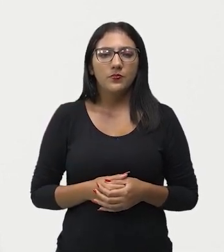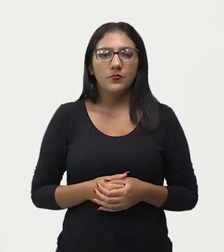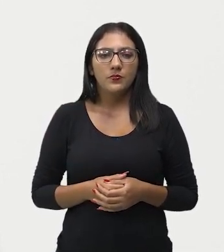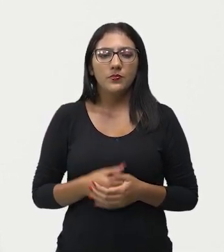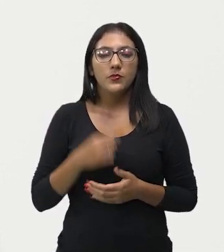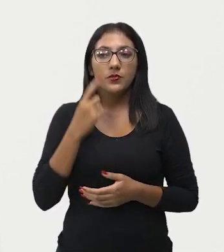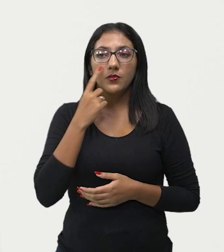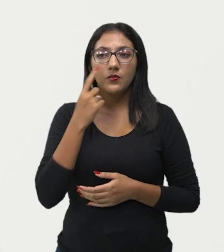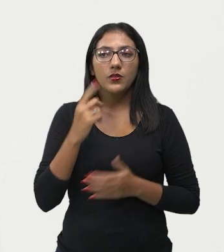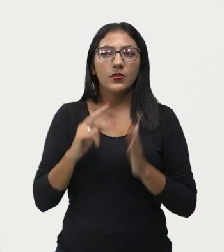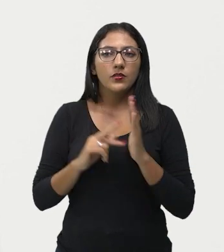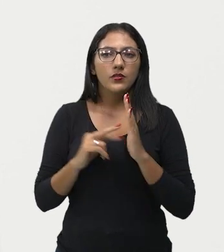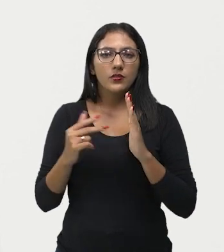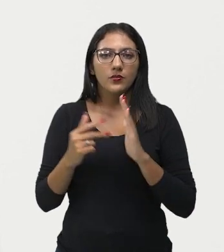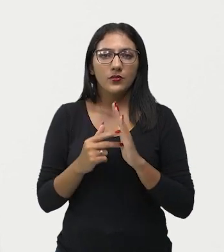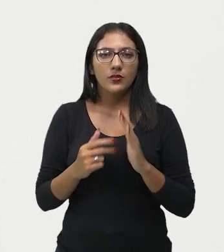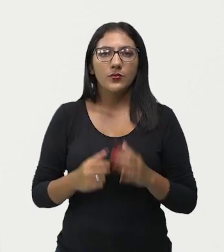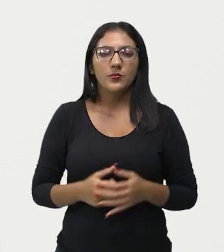a questão.